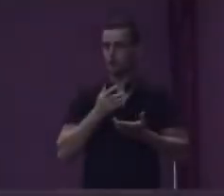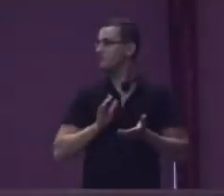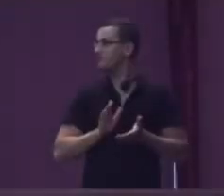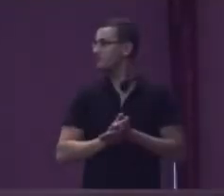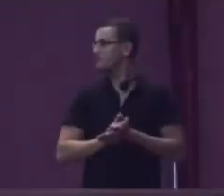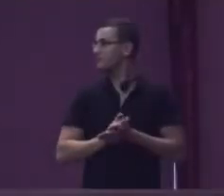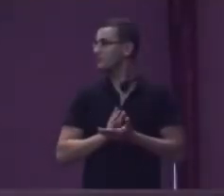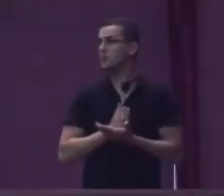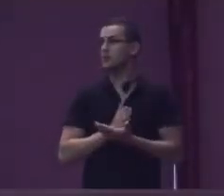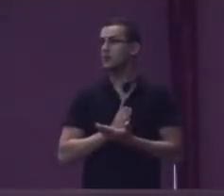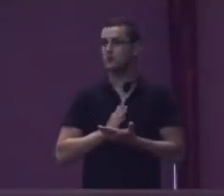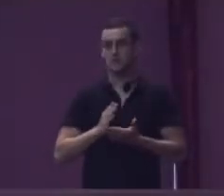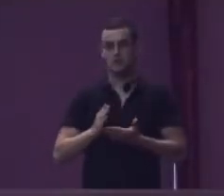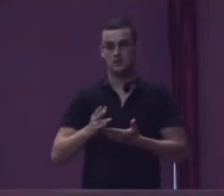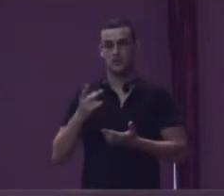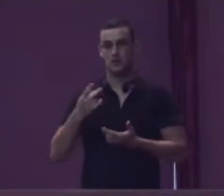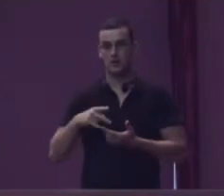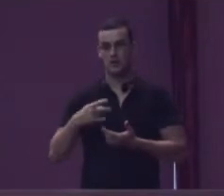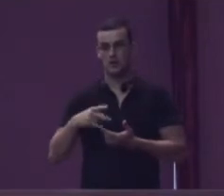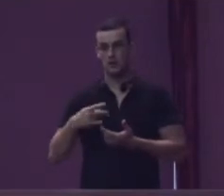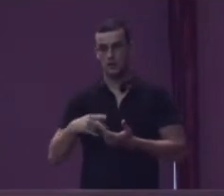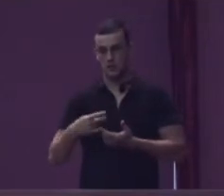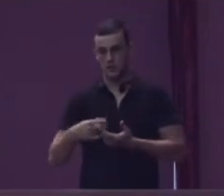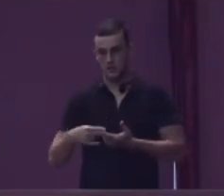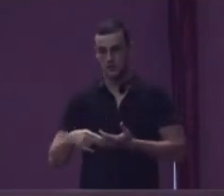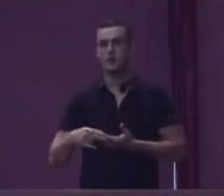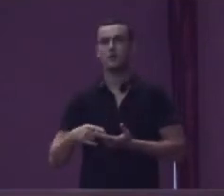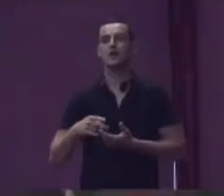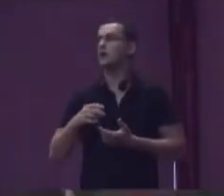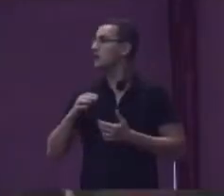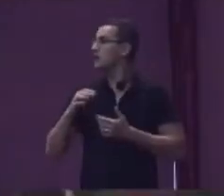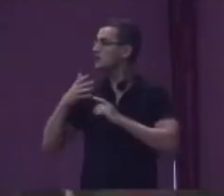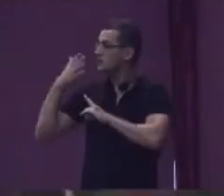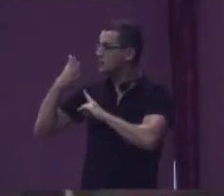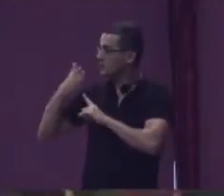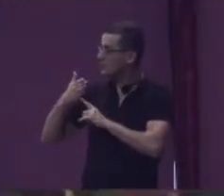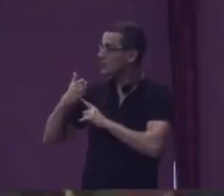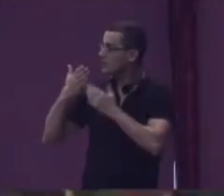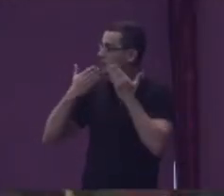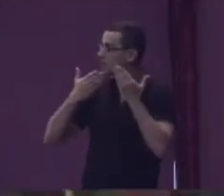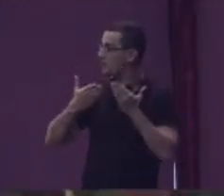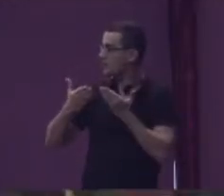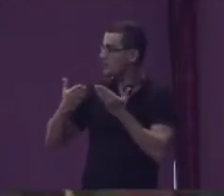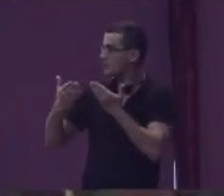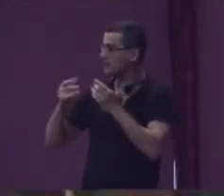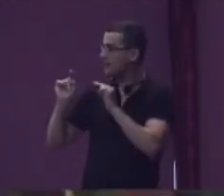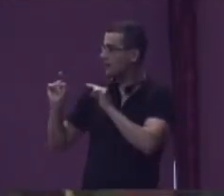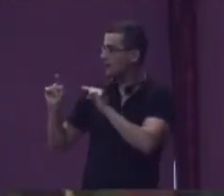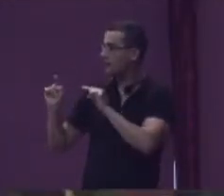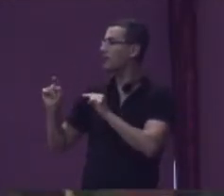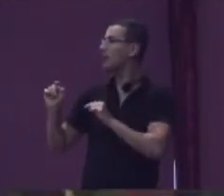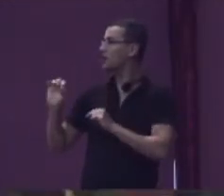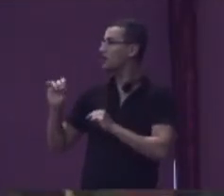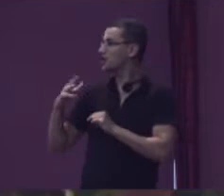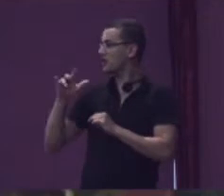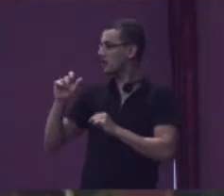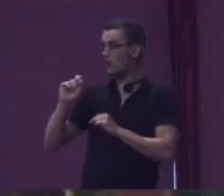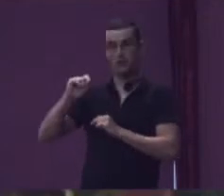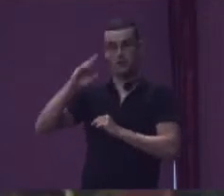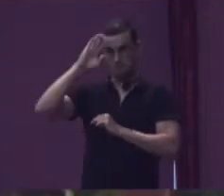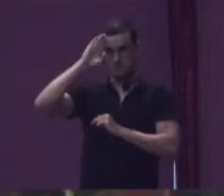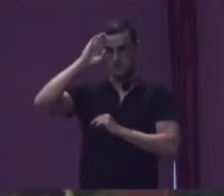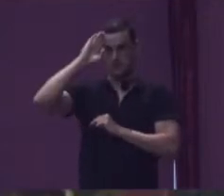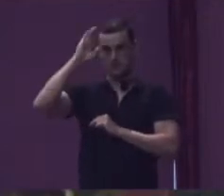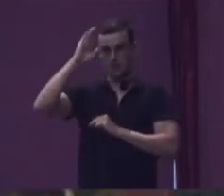Bom, e começando o nosso seminário, eu vou apresentar a doutora Sheila Cosminsky, que vai fazer a nossa conferência principal.